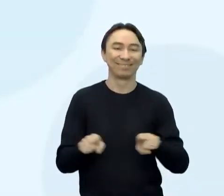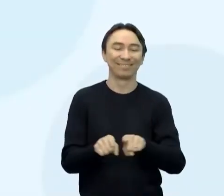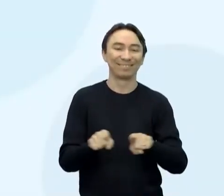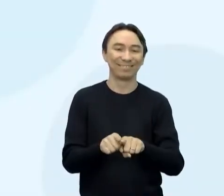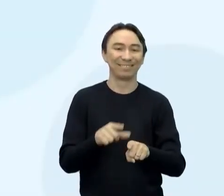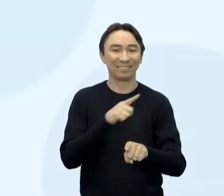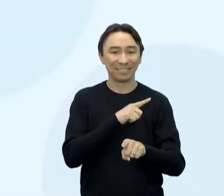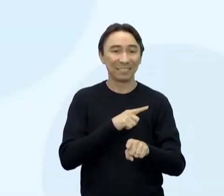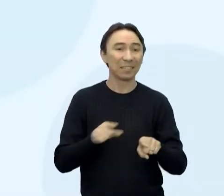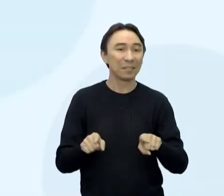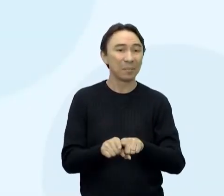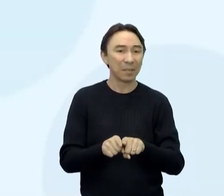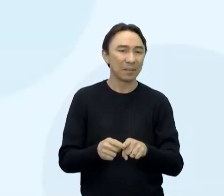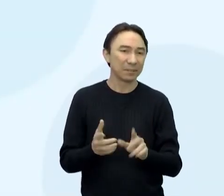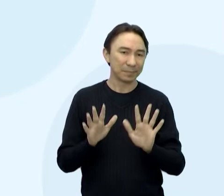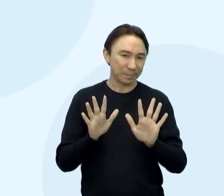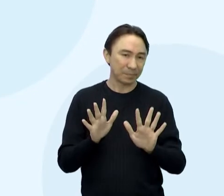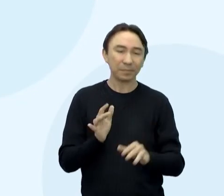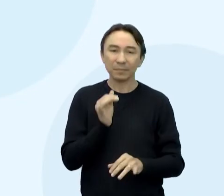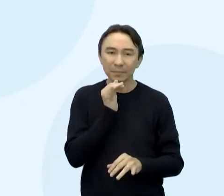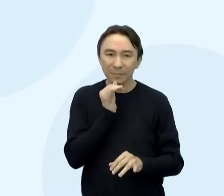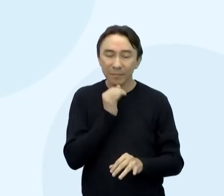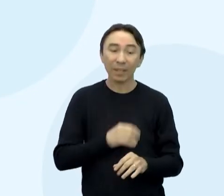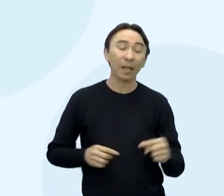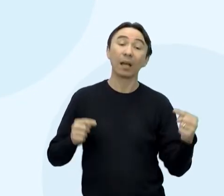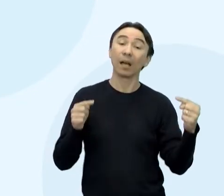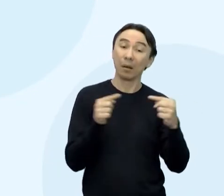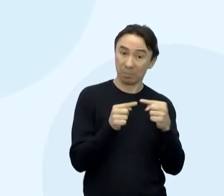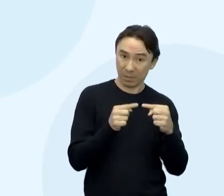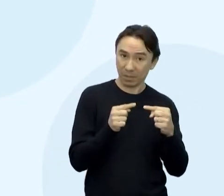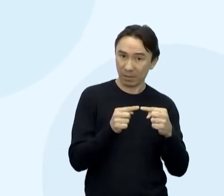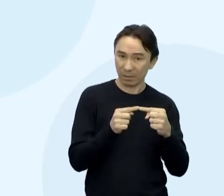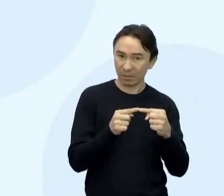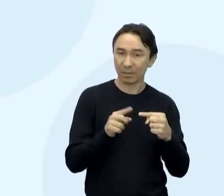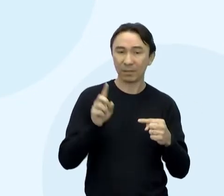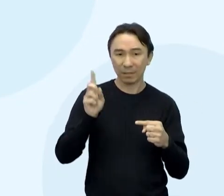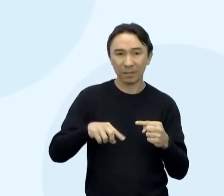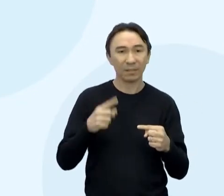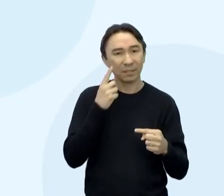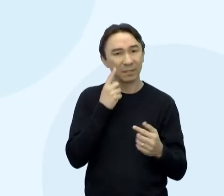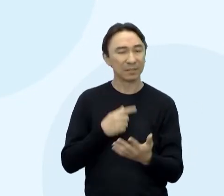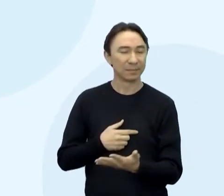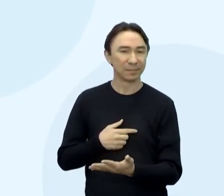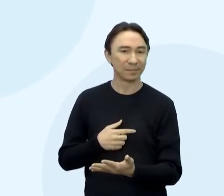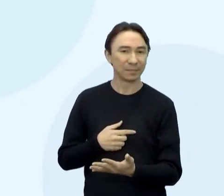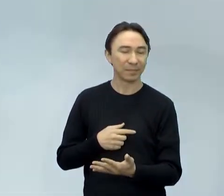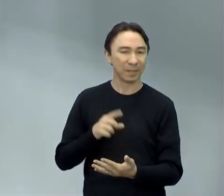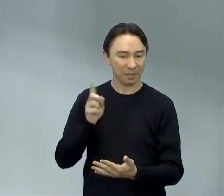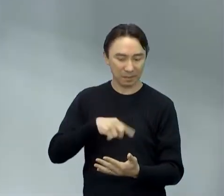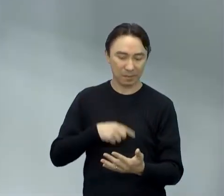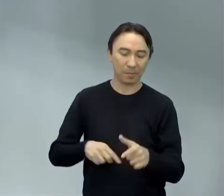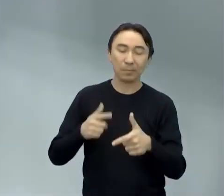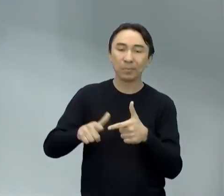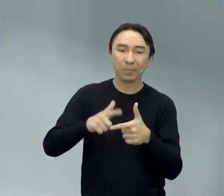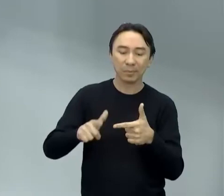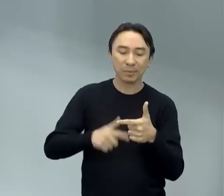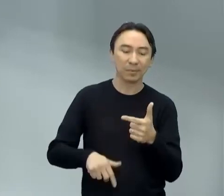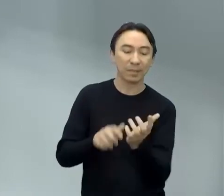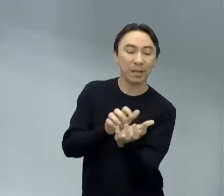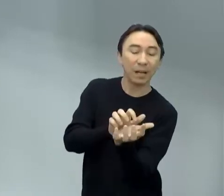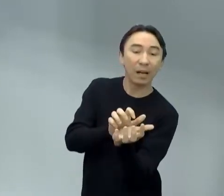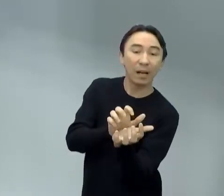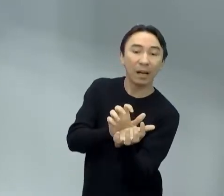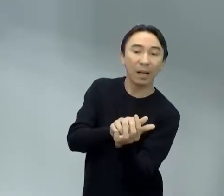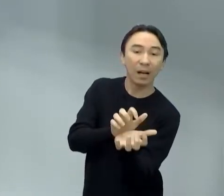histórica relacionada a essa característica do prognatismo mandibular, que é justamente a